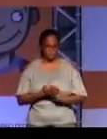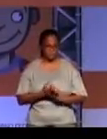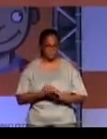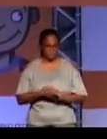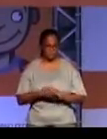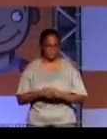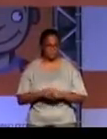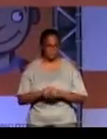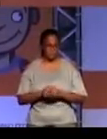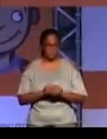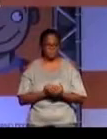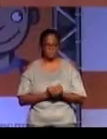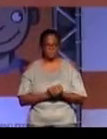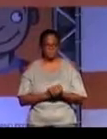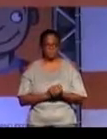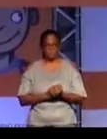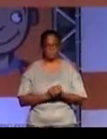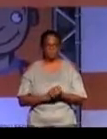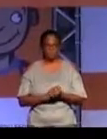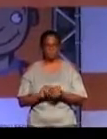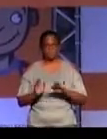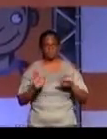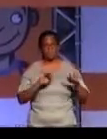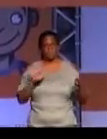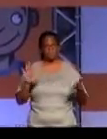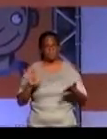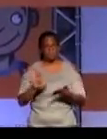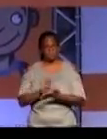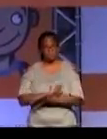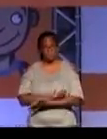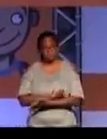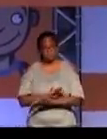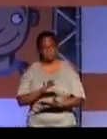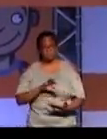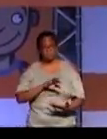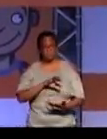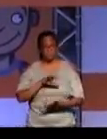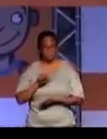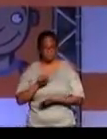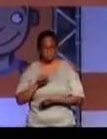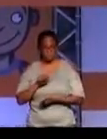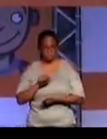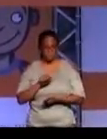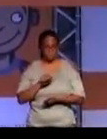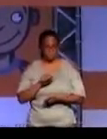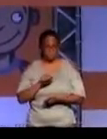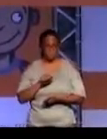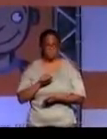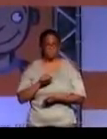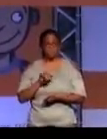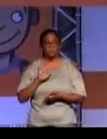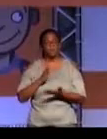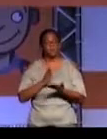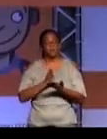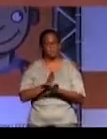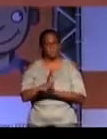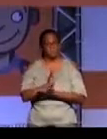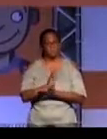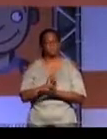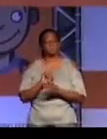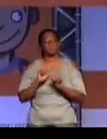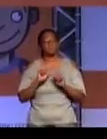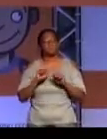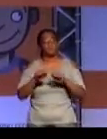Mas a erradicação global ainda foi aprovada pela Assembleia Nacional,